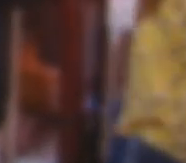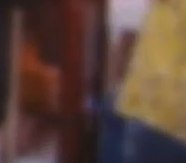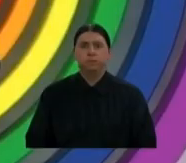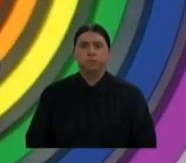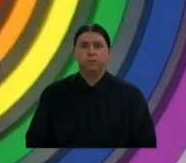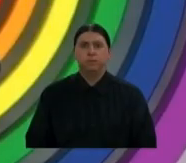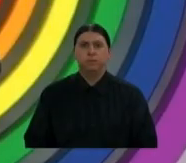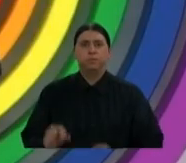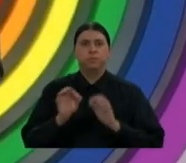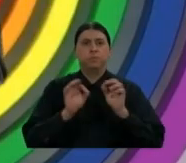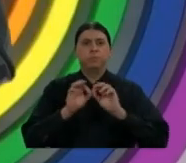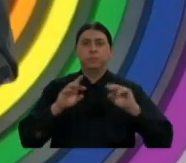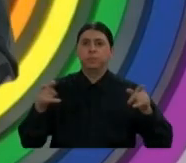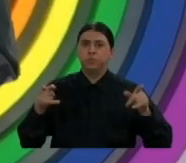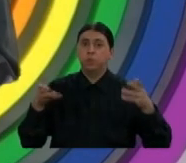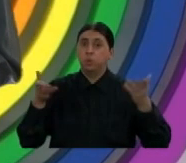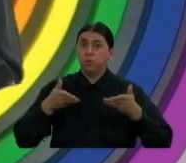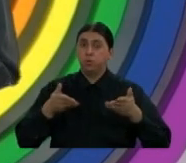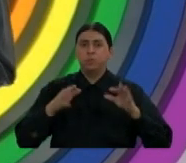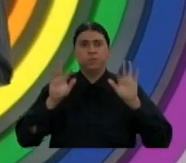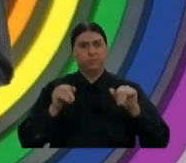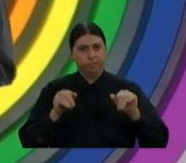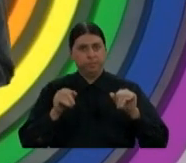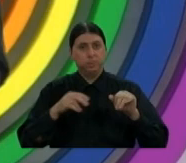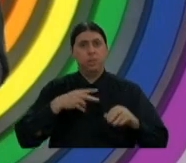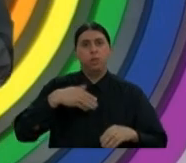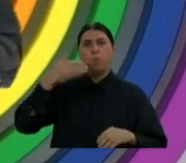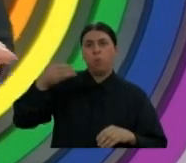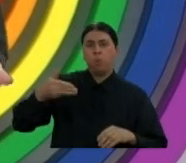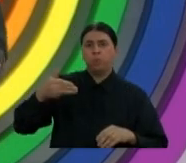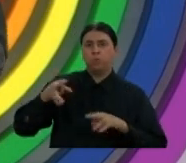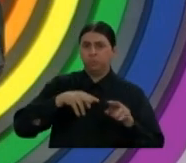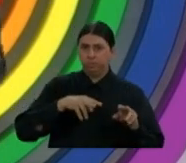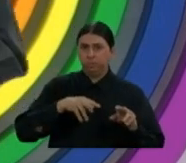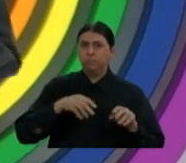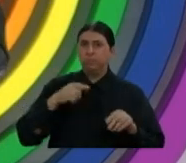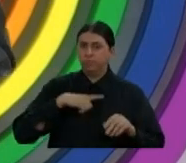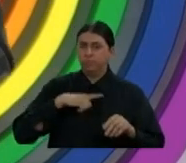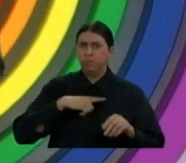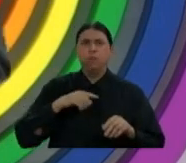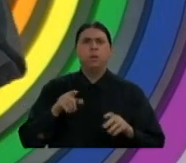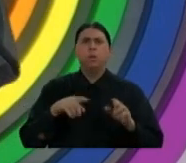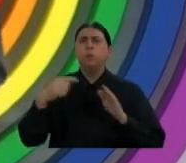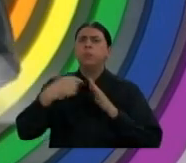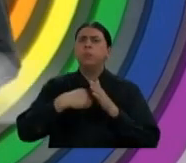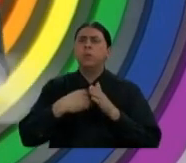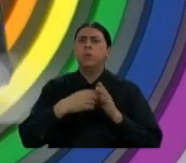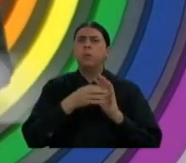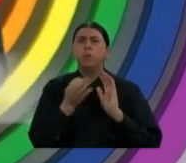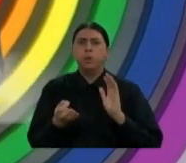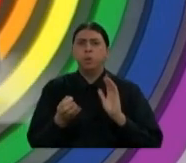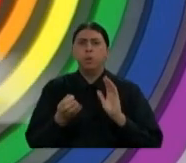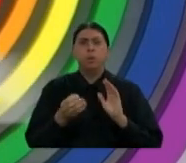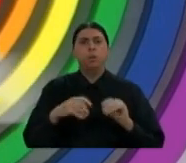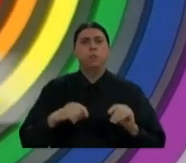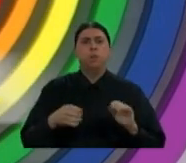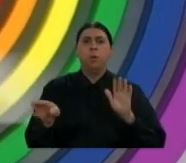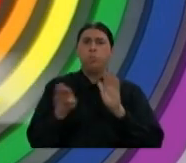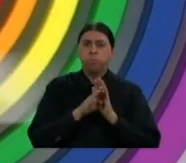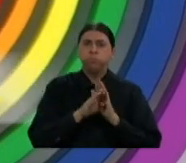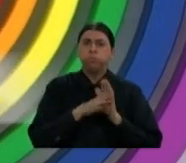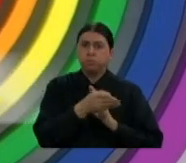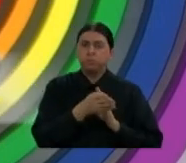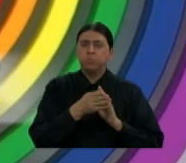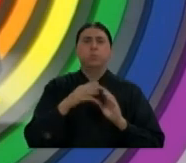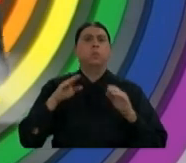o pato a diferença de hoje fica por aqui mas a gente quer saber a sua opinião sobre o nosso programa então o público no facebook